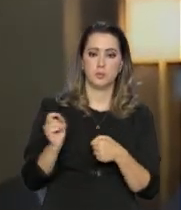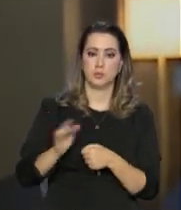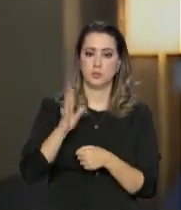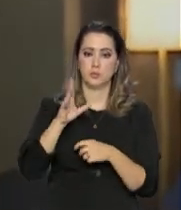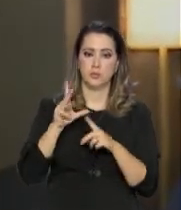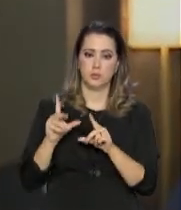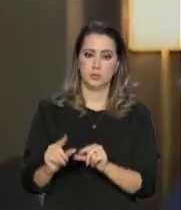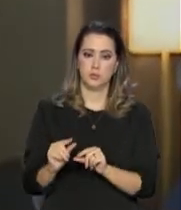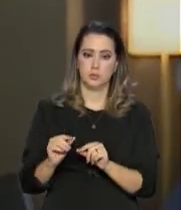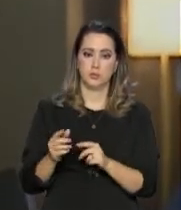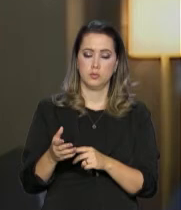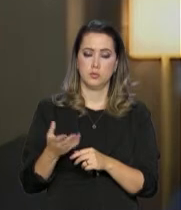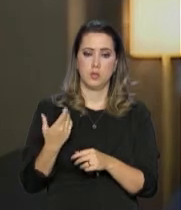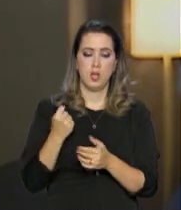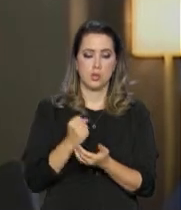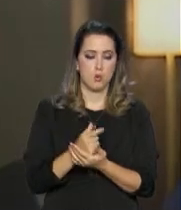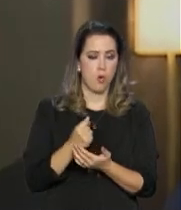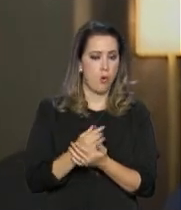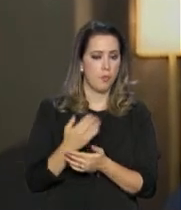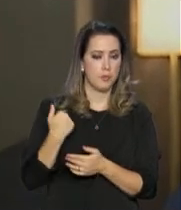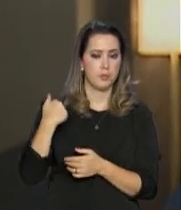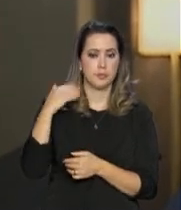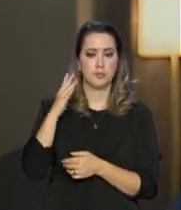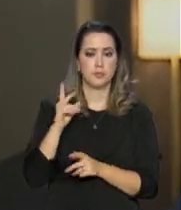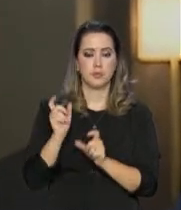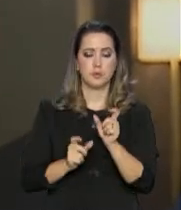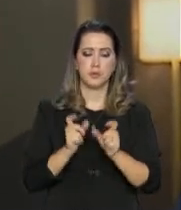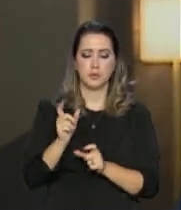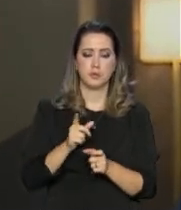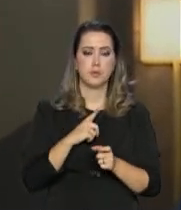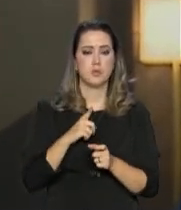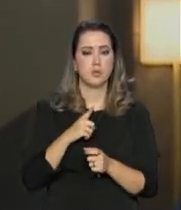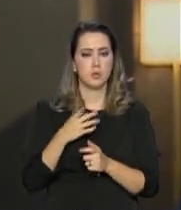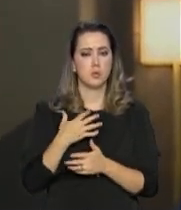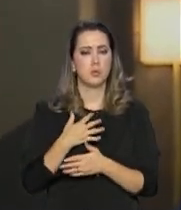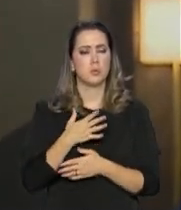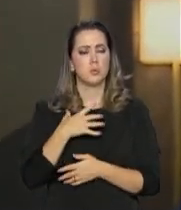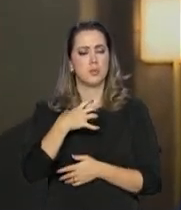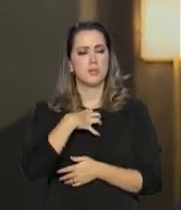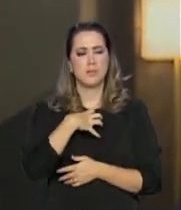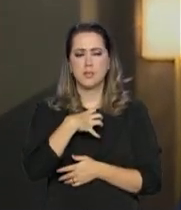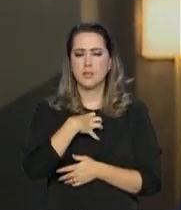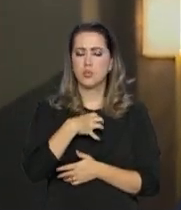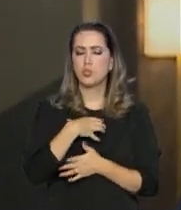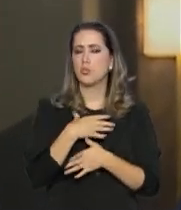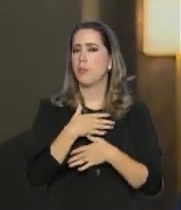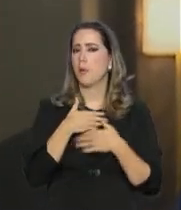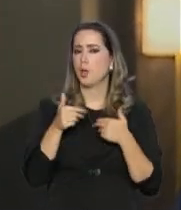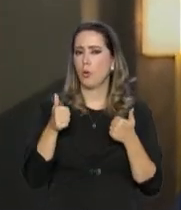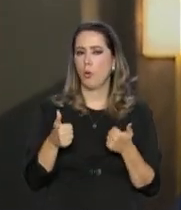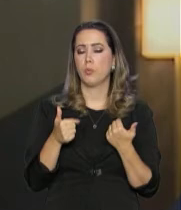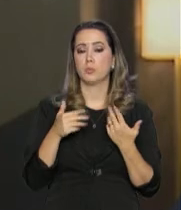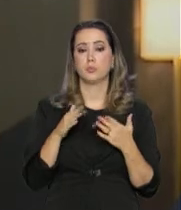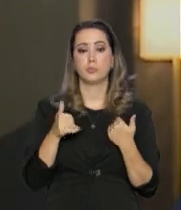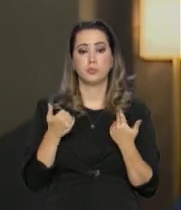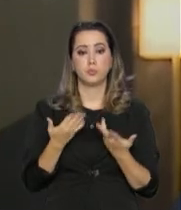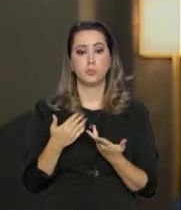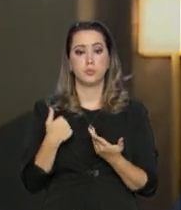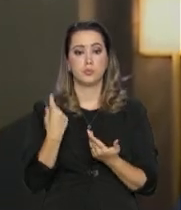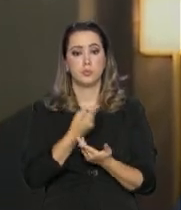muito baixo consumo aumente as pessoas possam ter autoestima é revigorada e